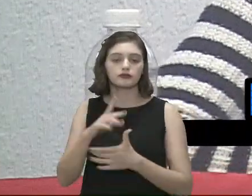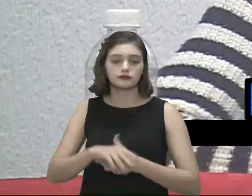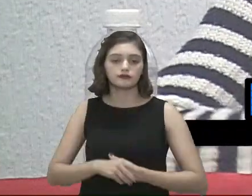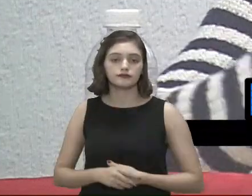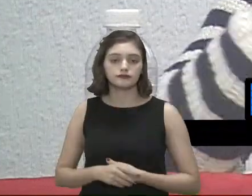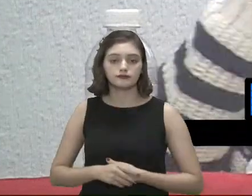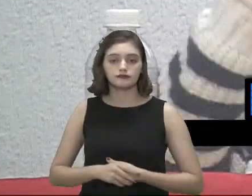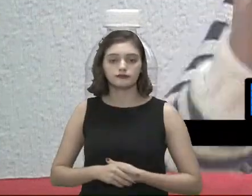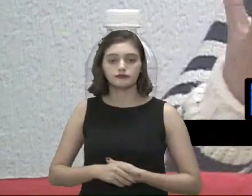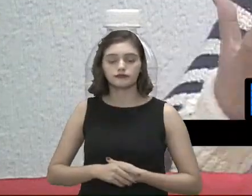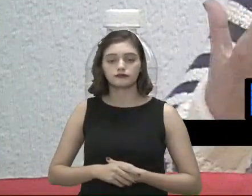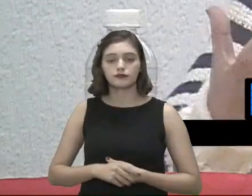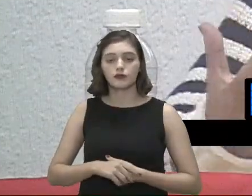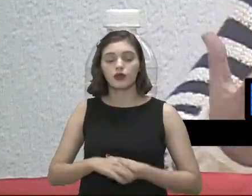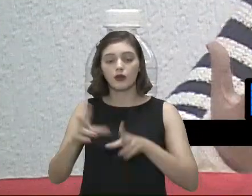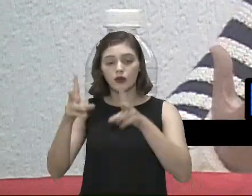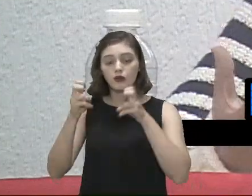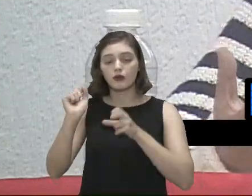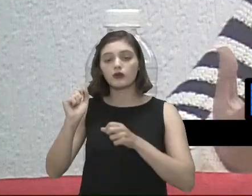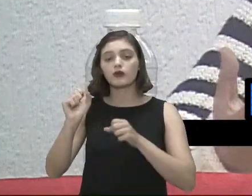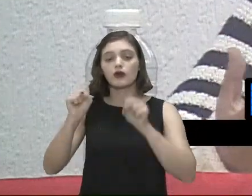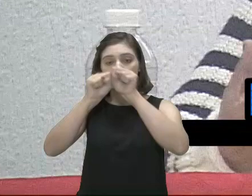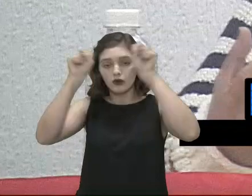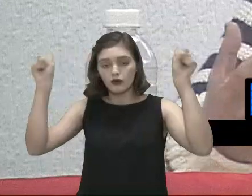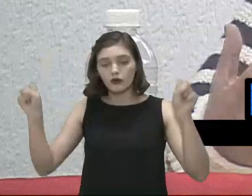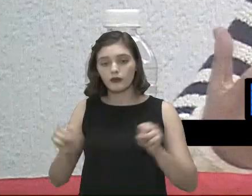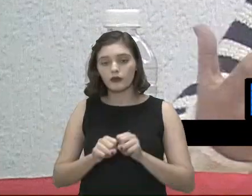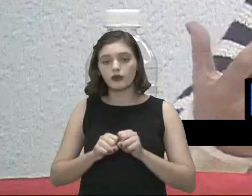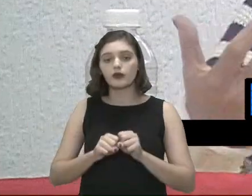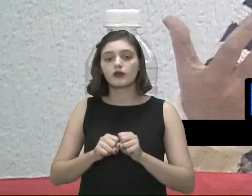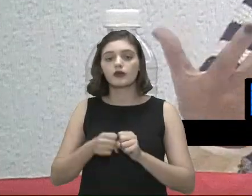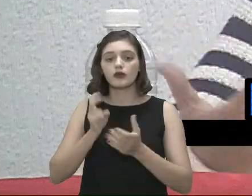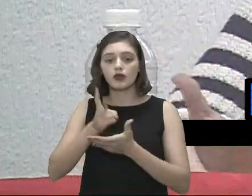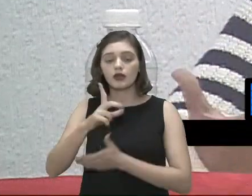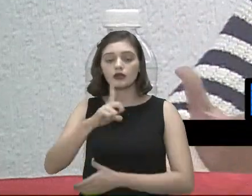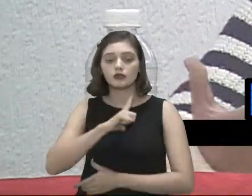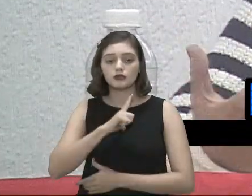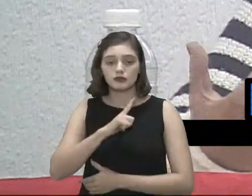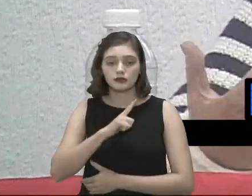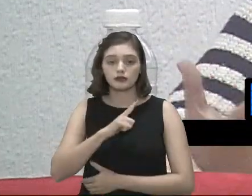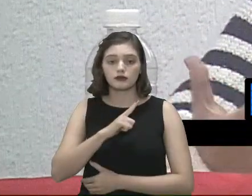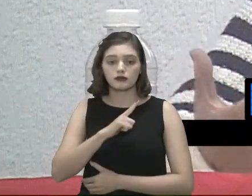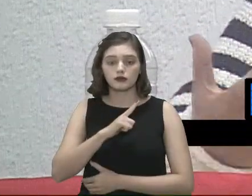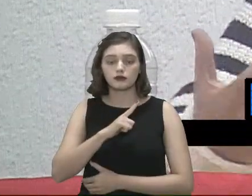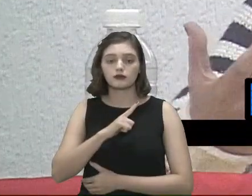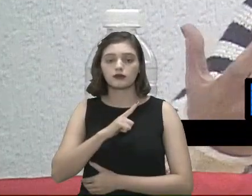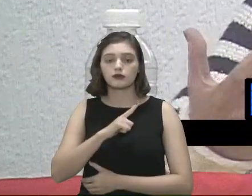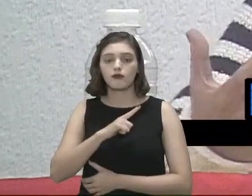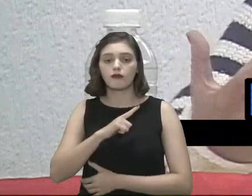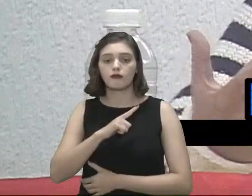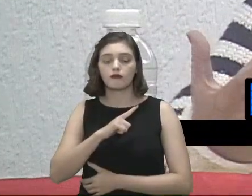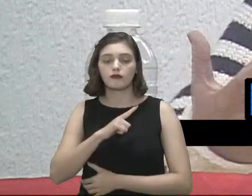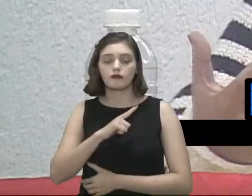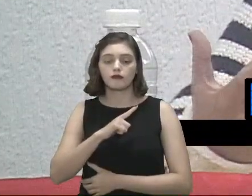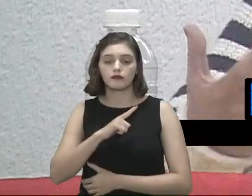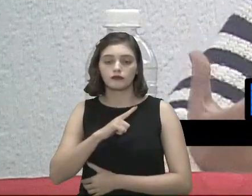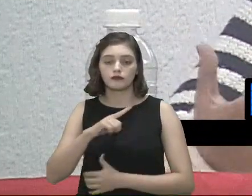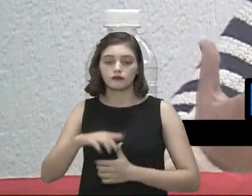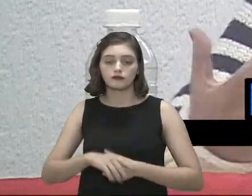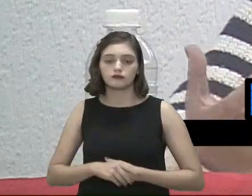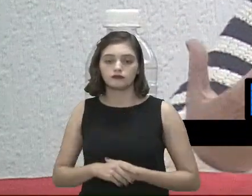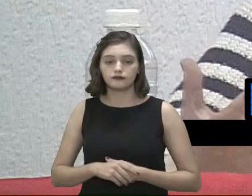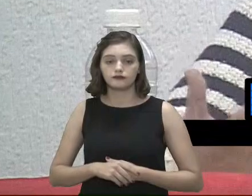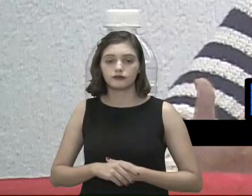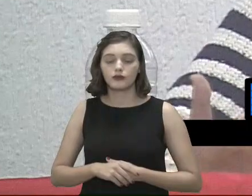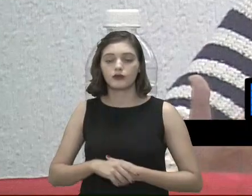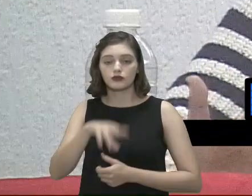nós também identificamos uma questão no sistema. O sistema, ele já possuía o espaço, né, o espaço